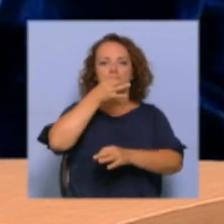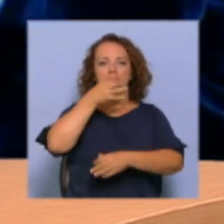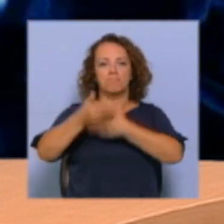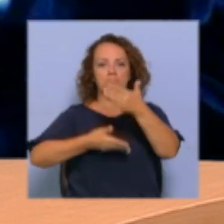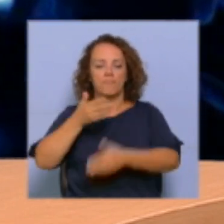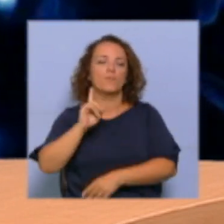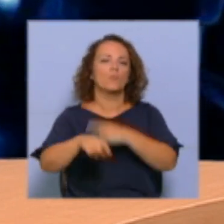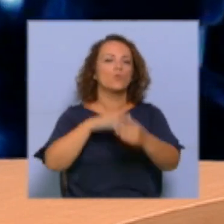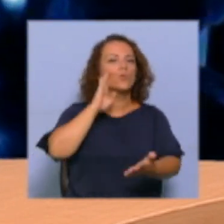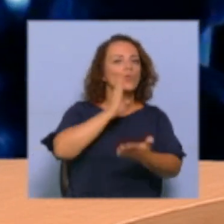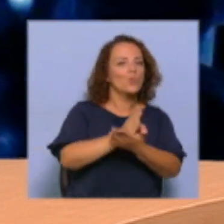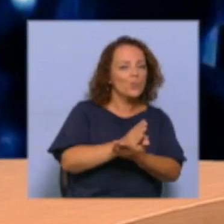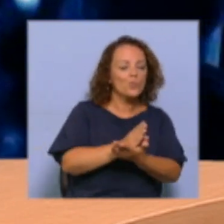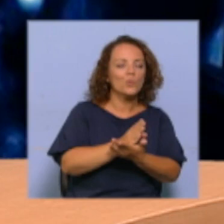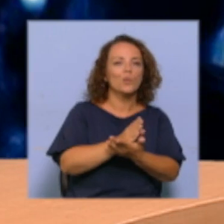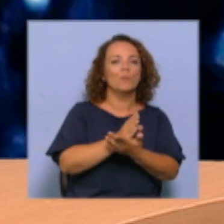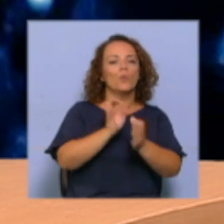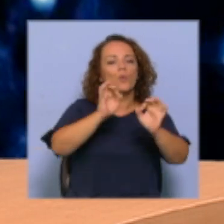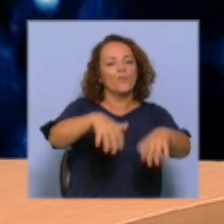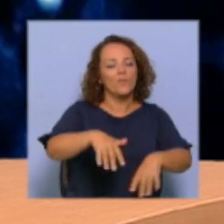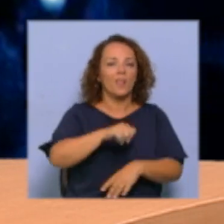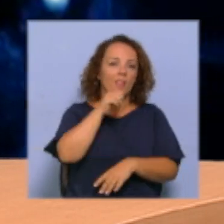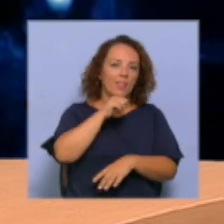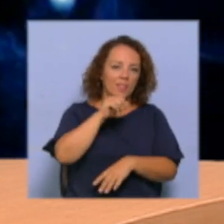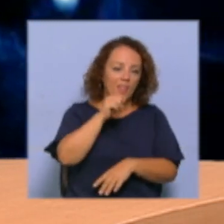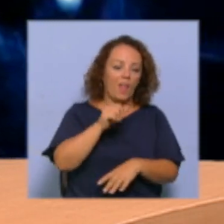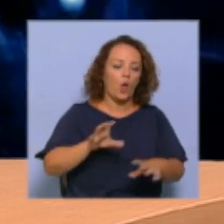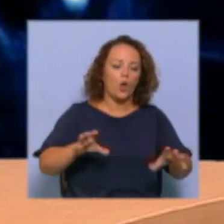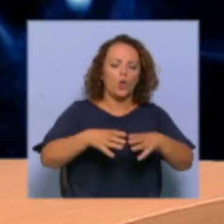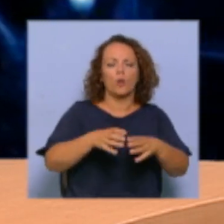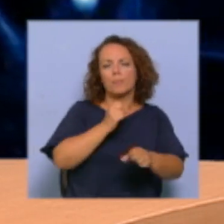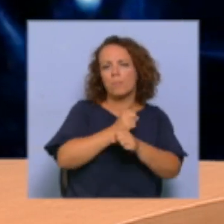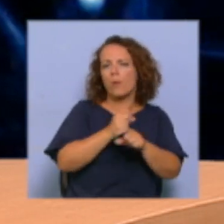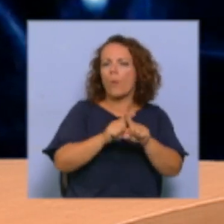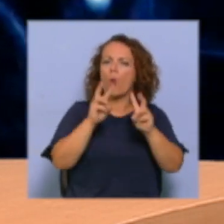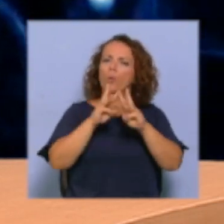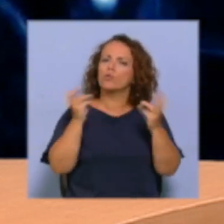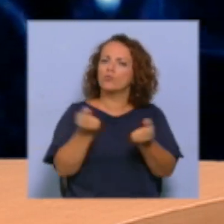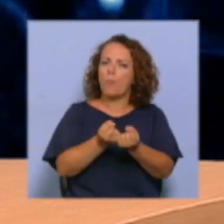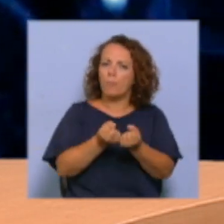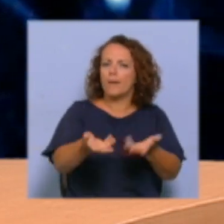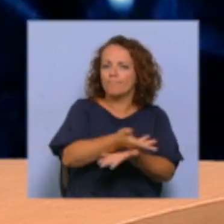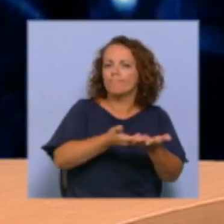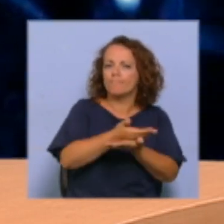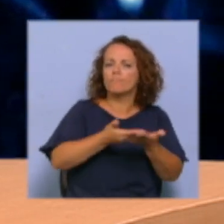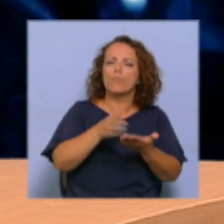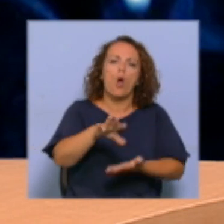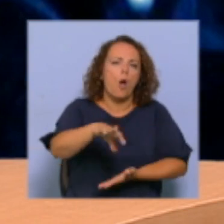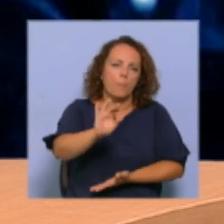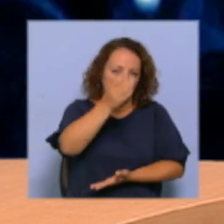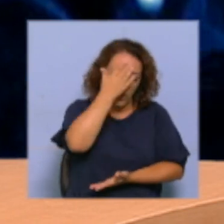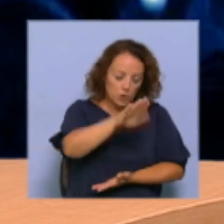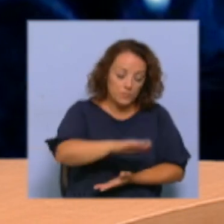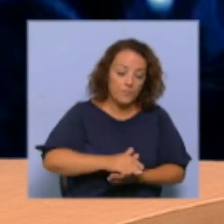parte final em que dávamos a possibilidade das pessoas fazerem trabalhos de grupo, workshops que funcionavam já até de forma facultativa.